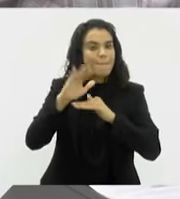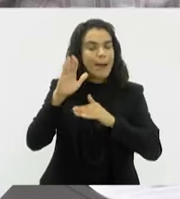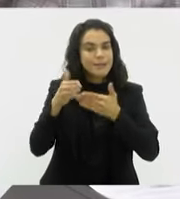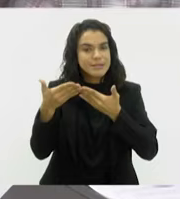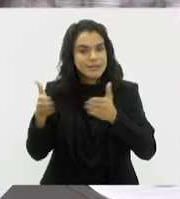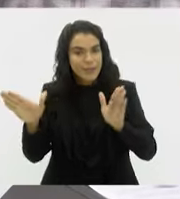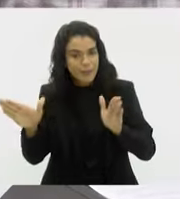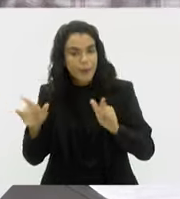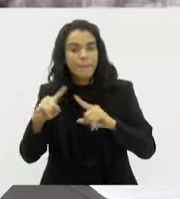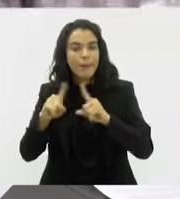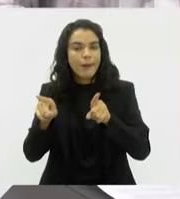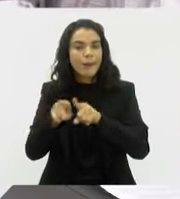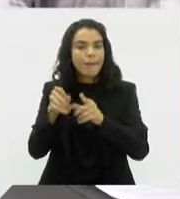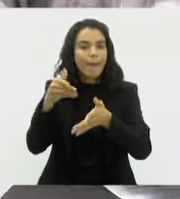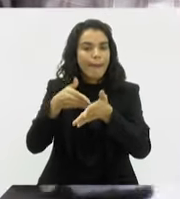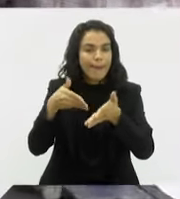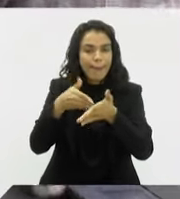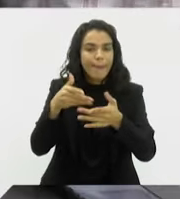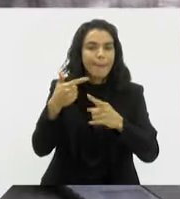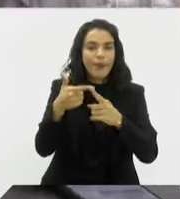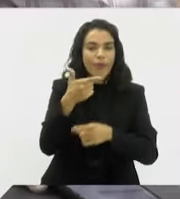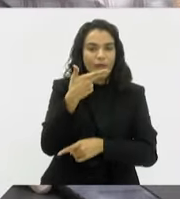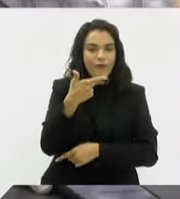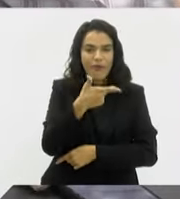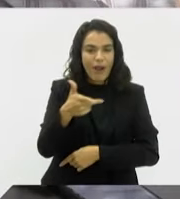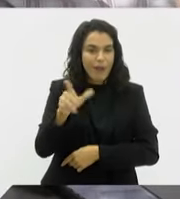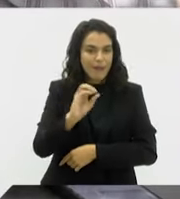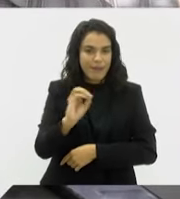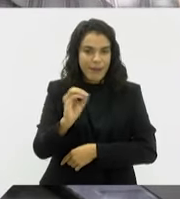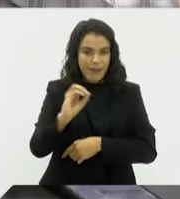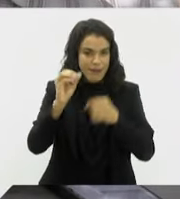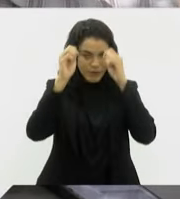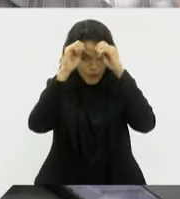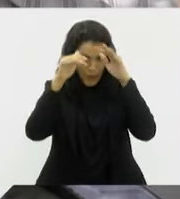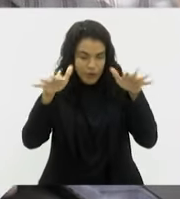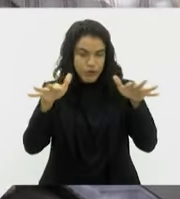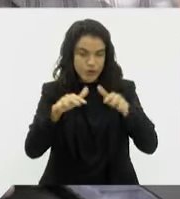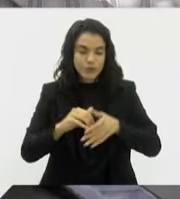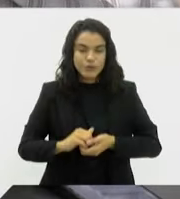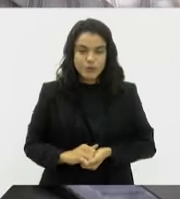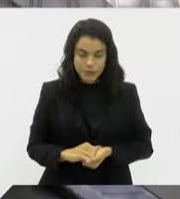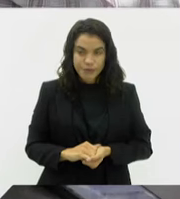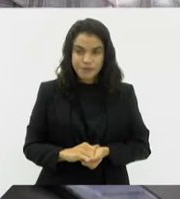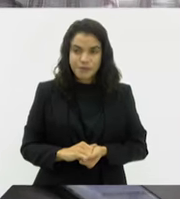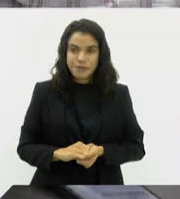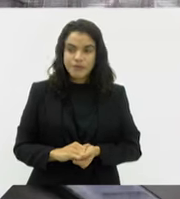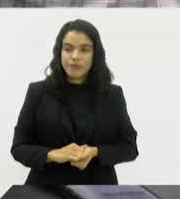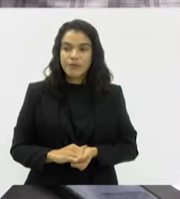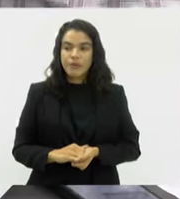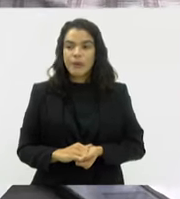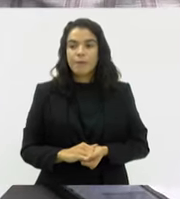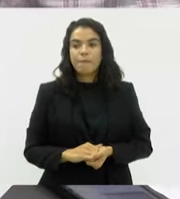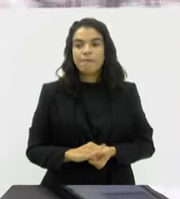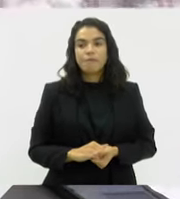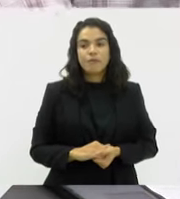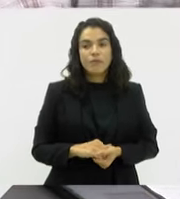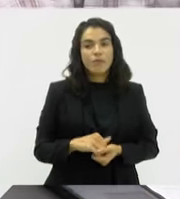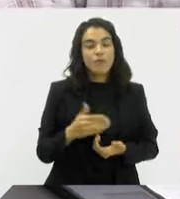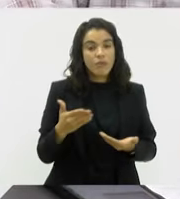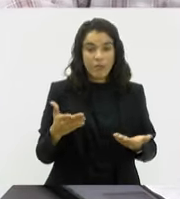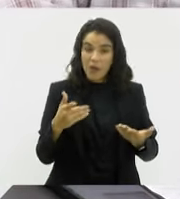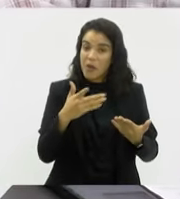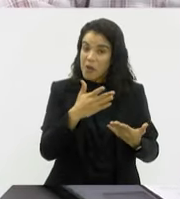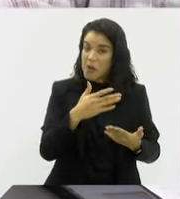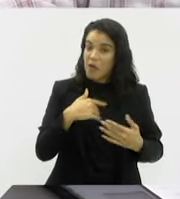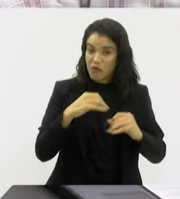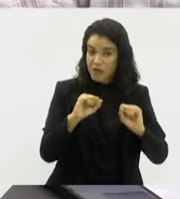dias. Mas eu vejo que Vossa Excelência está inscrita para contestar essa tese. e digo, antes de ouvi-la, que já serei simpático à